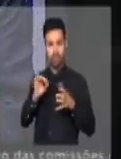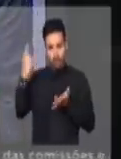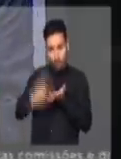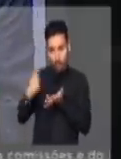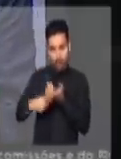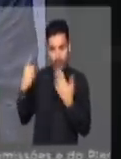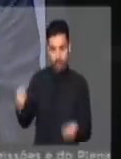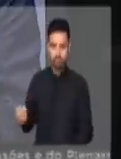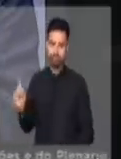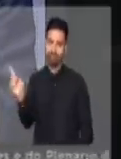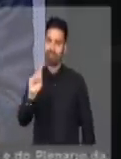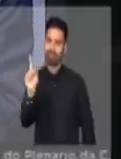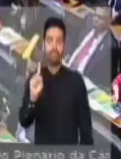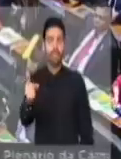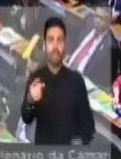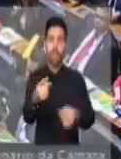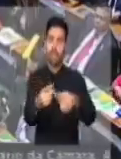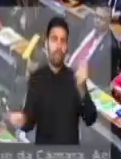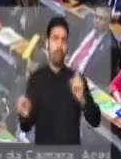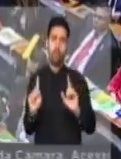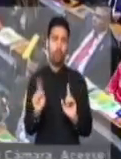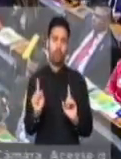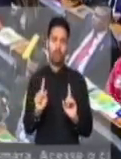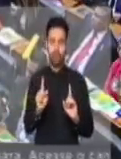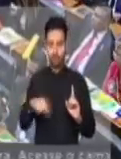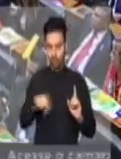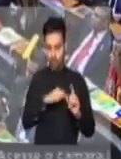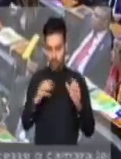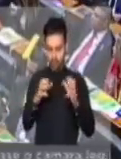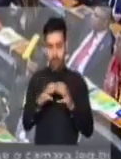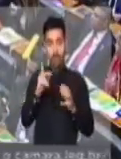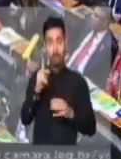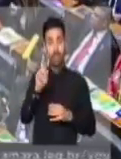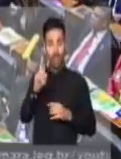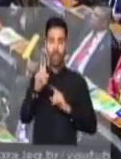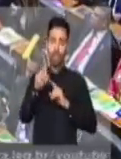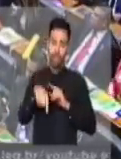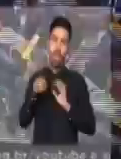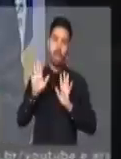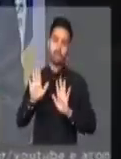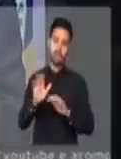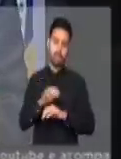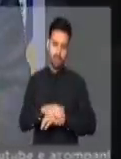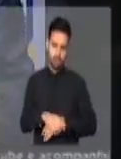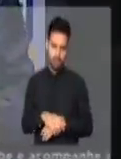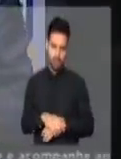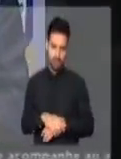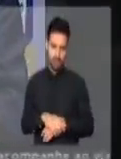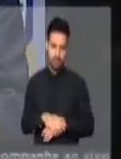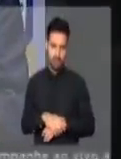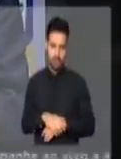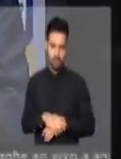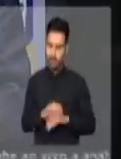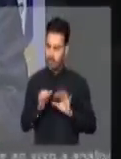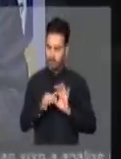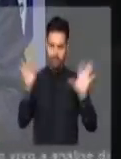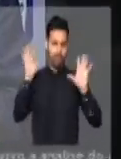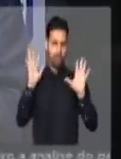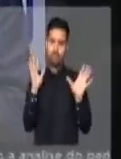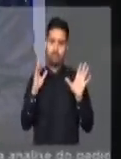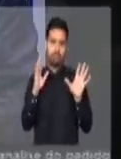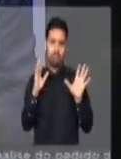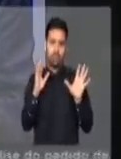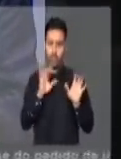agressão incompatível com a natureza liberal do Partido da República. Entretanto, senhor presidente,